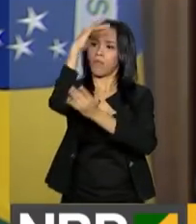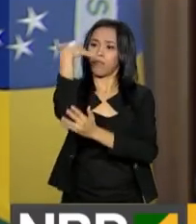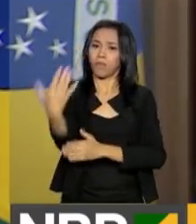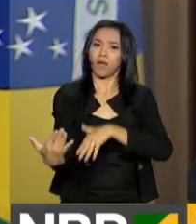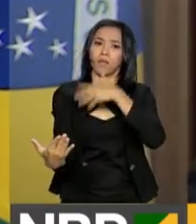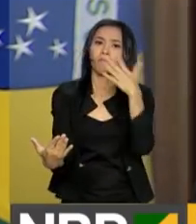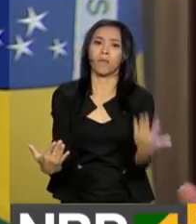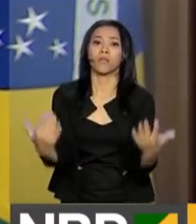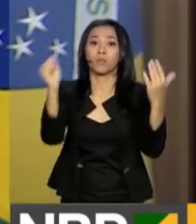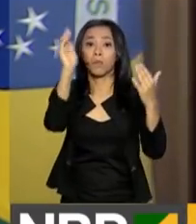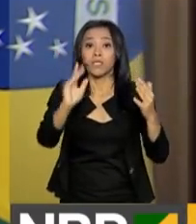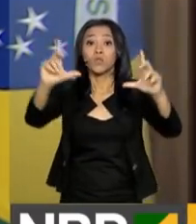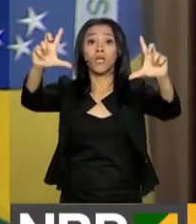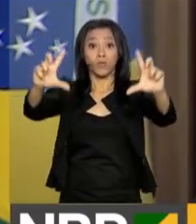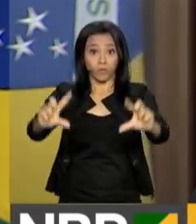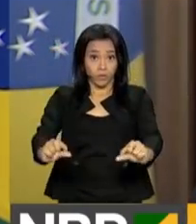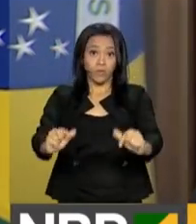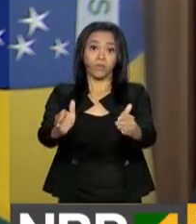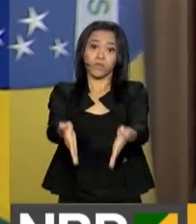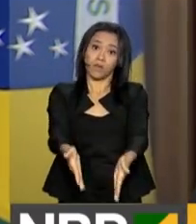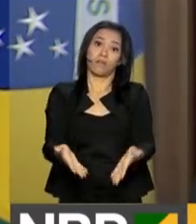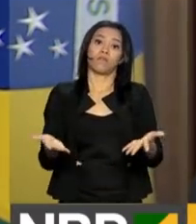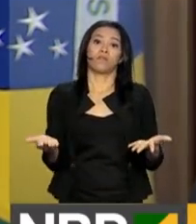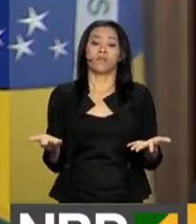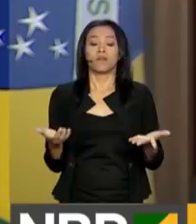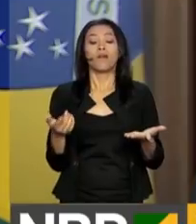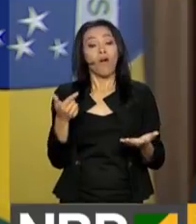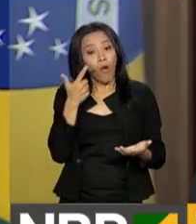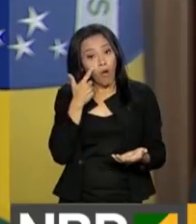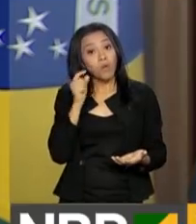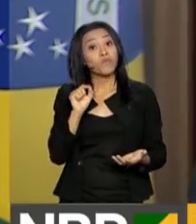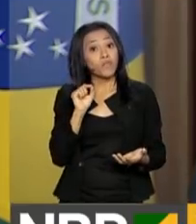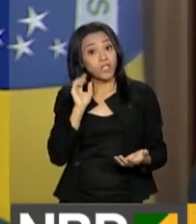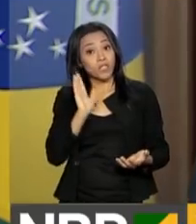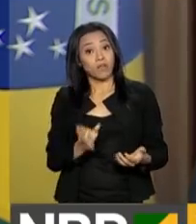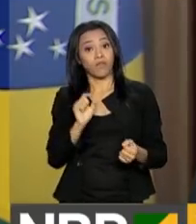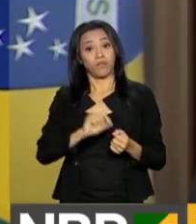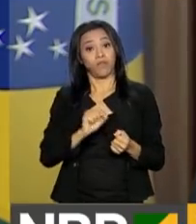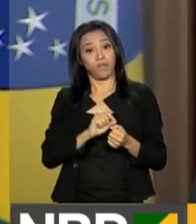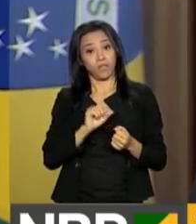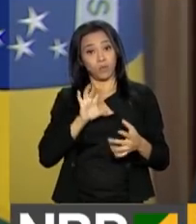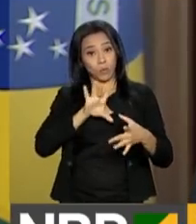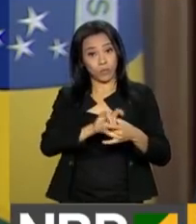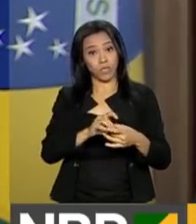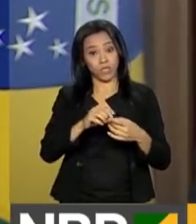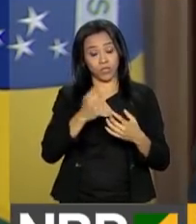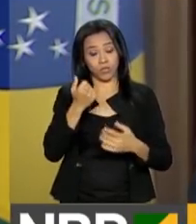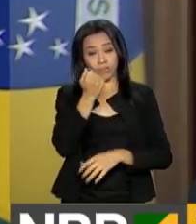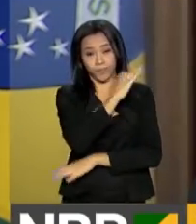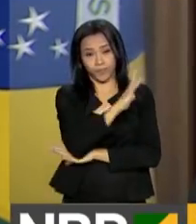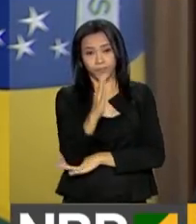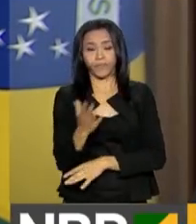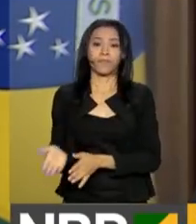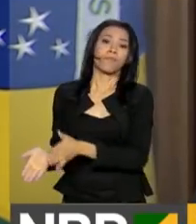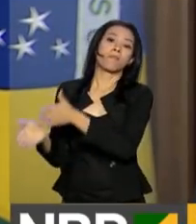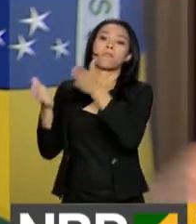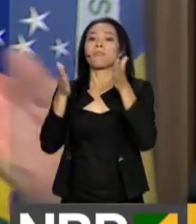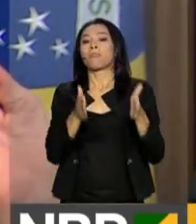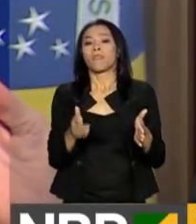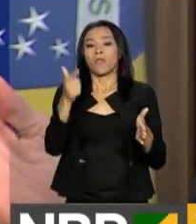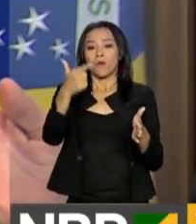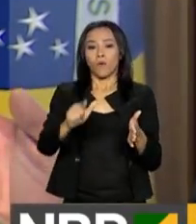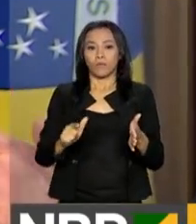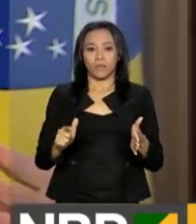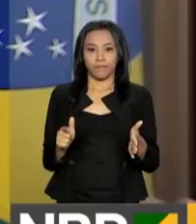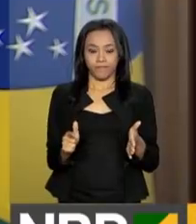cento vejam o que foi feito é no meio ambiente se eu falar de cultura museu